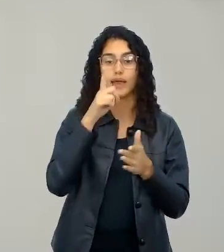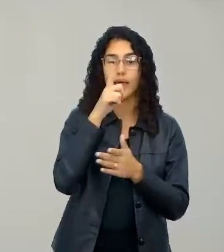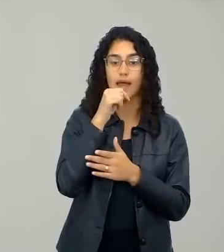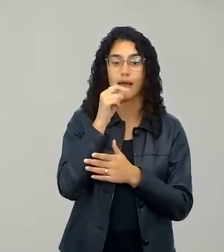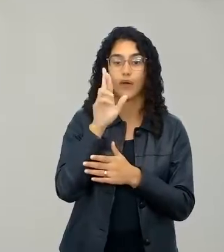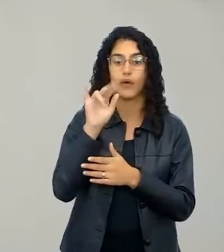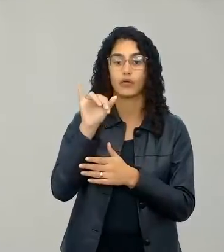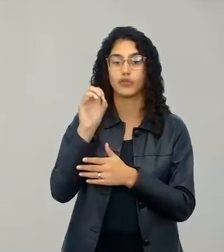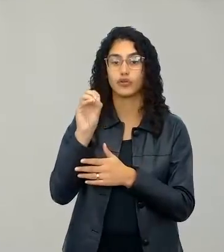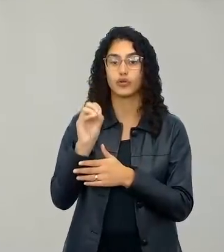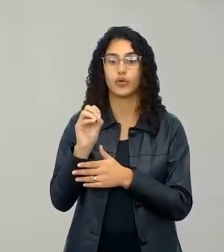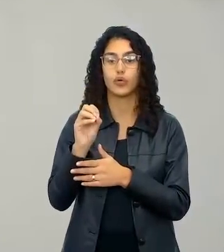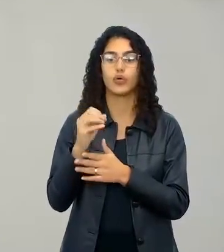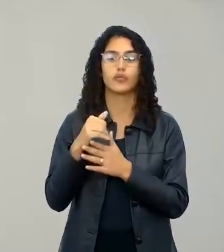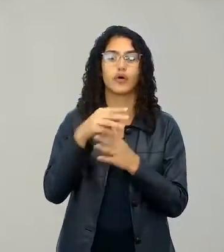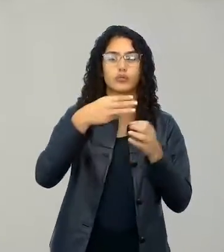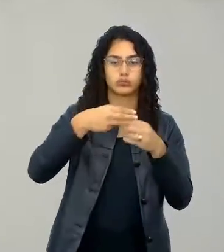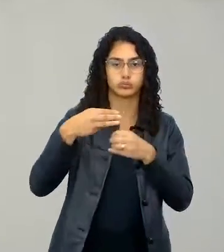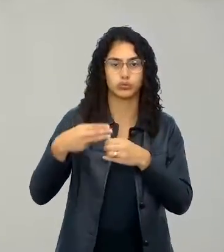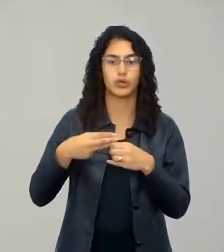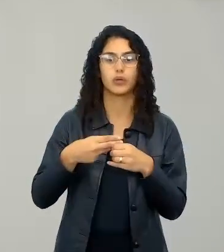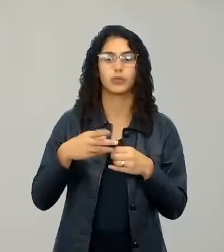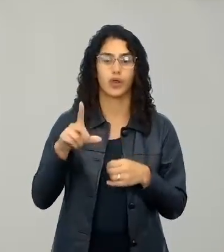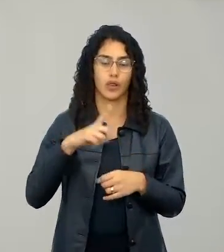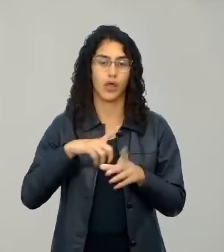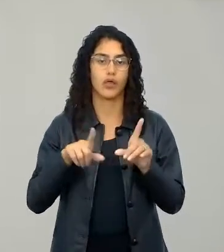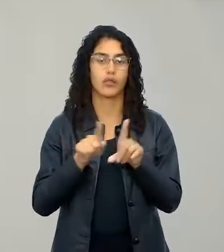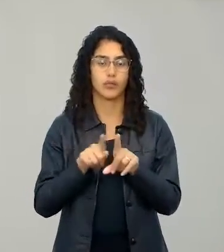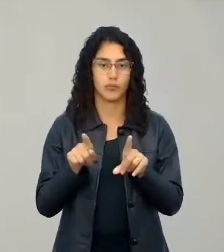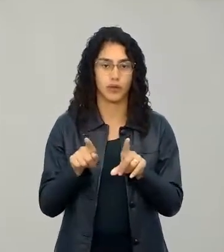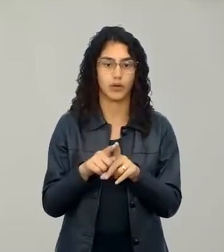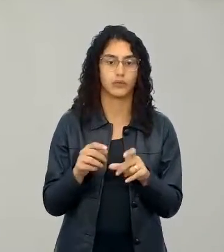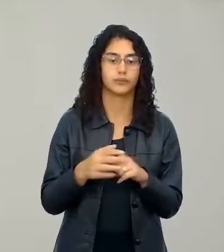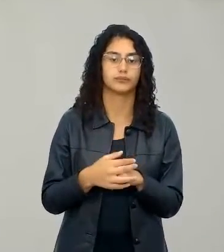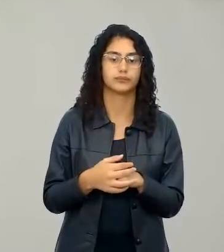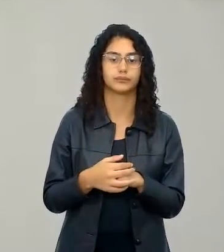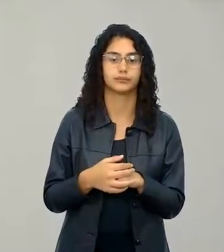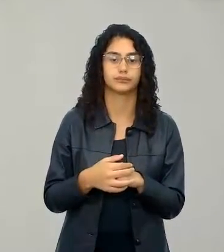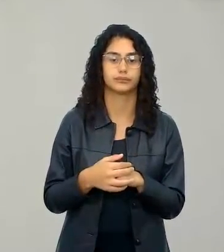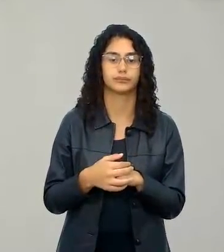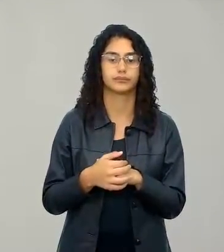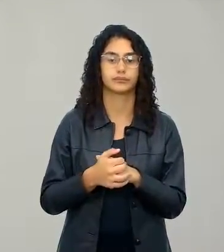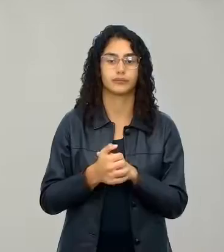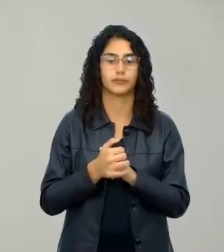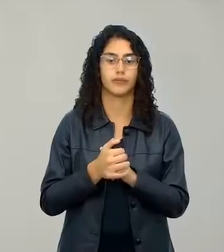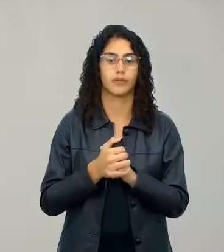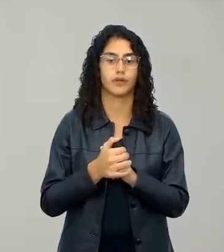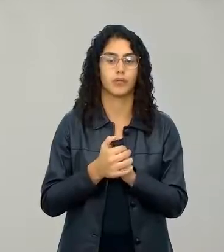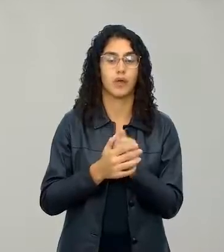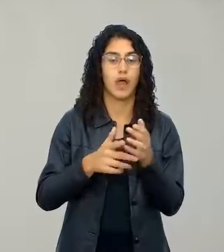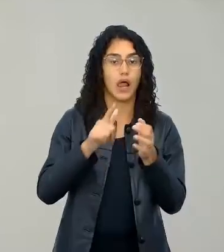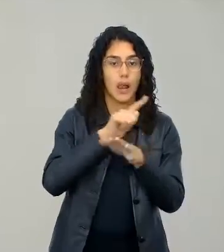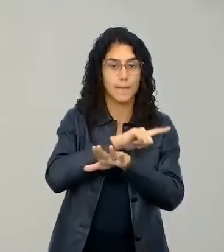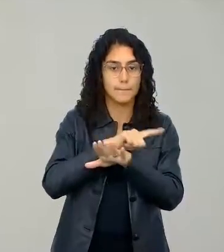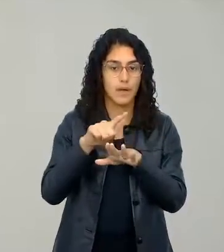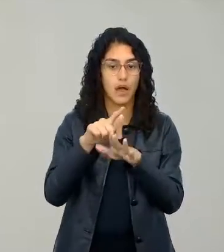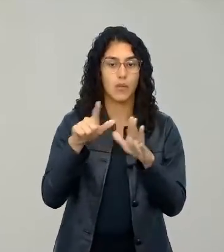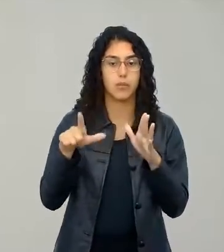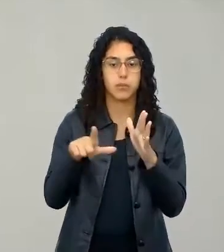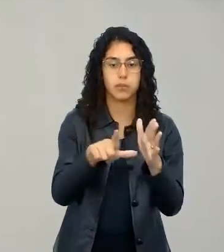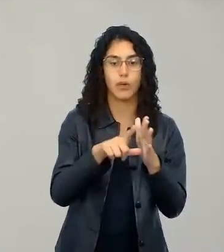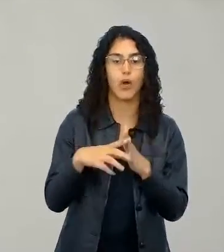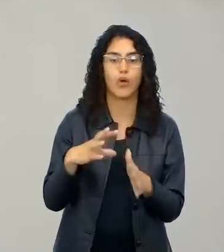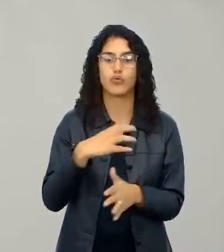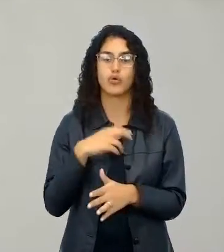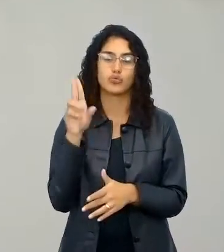de reuso, que muitos municípios utilizam aí para limpeza urbana, né, professora? É um bom jeito